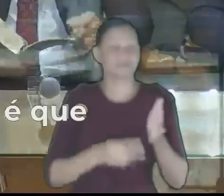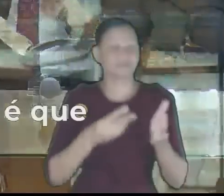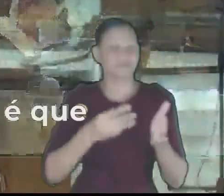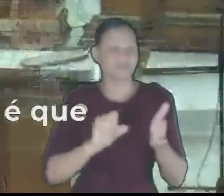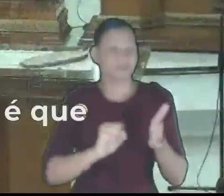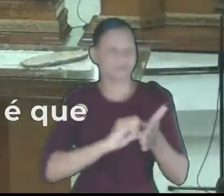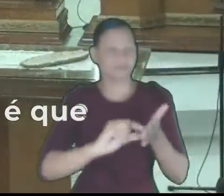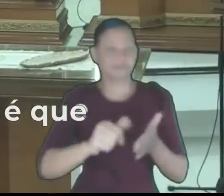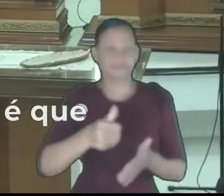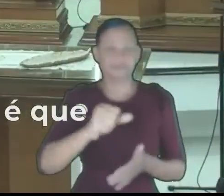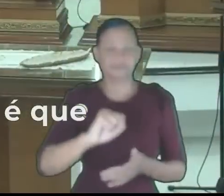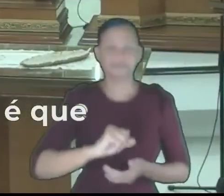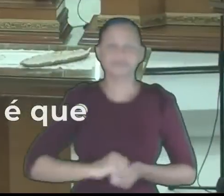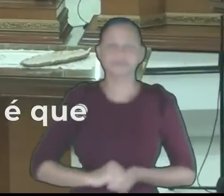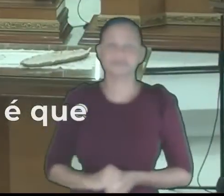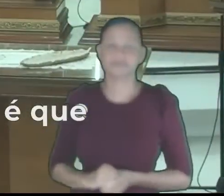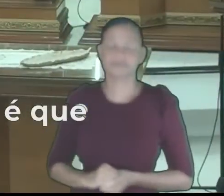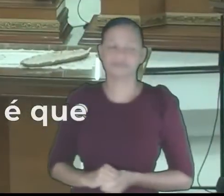por gentileza.